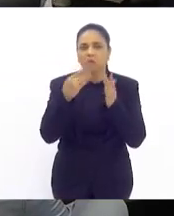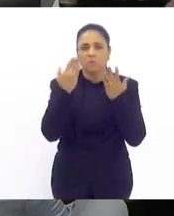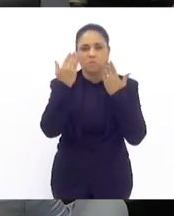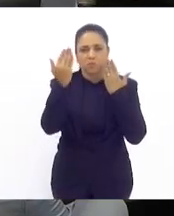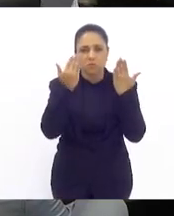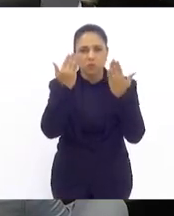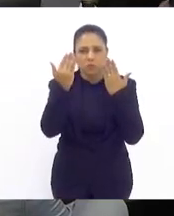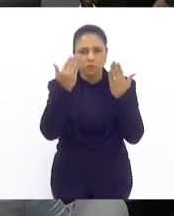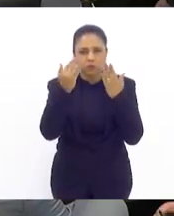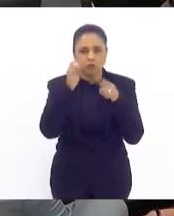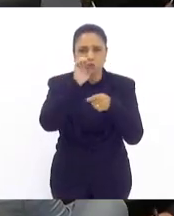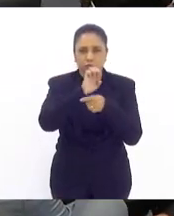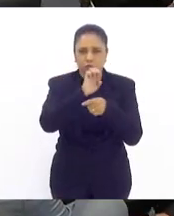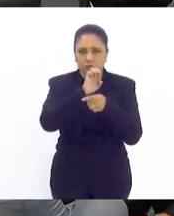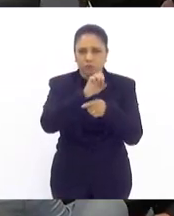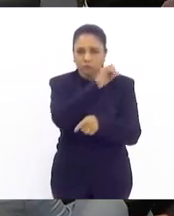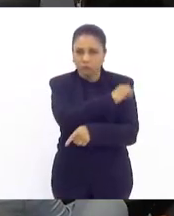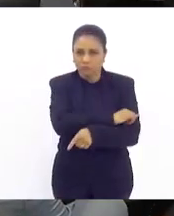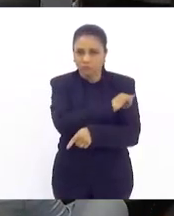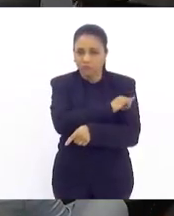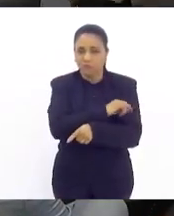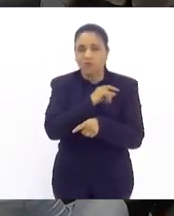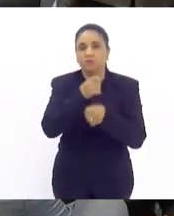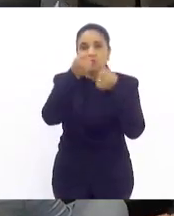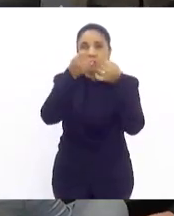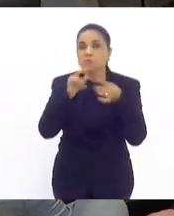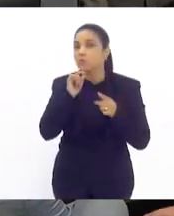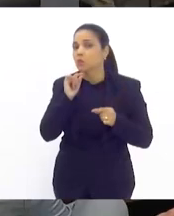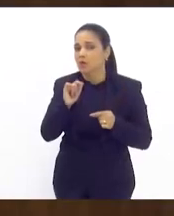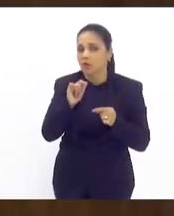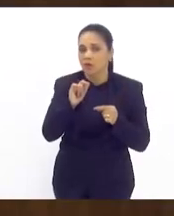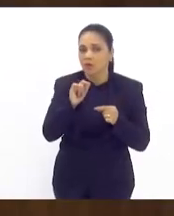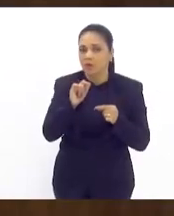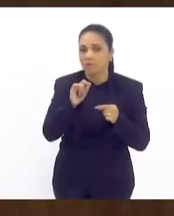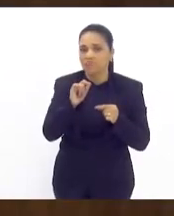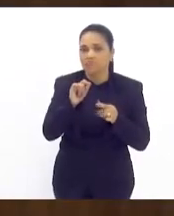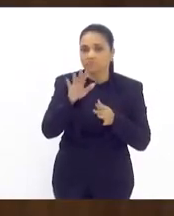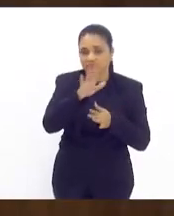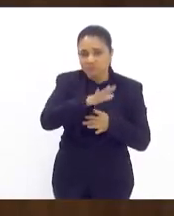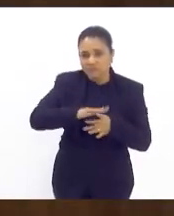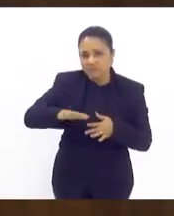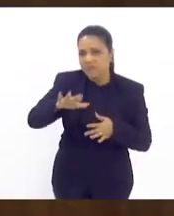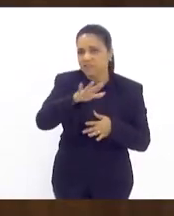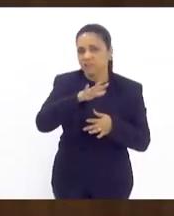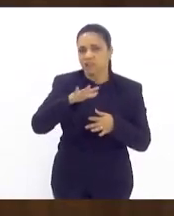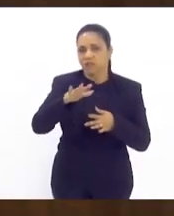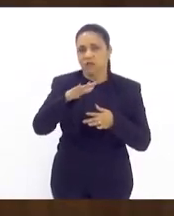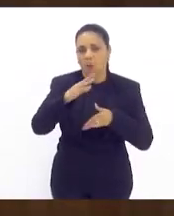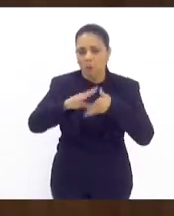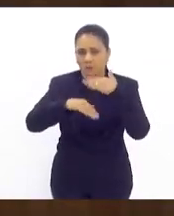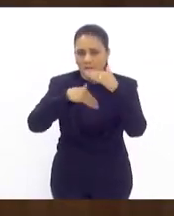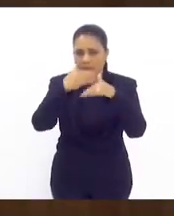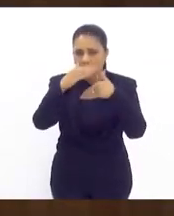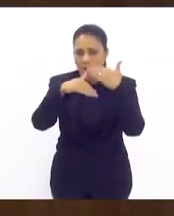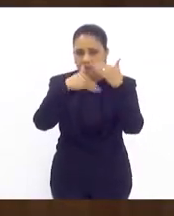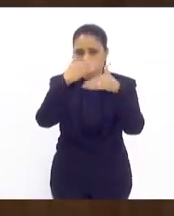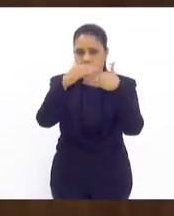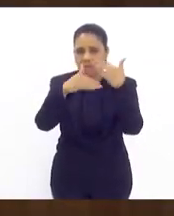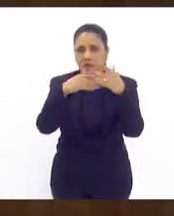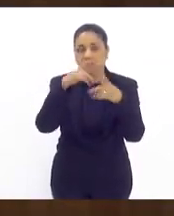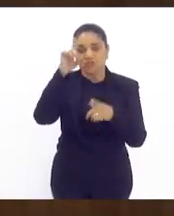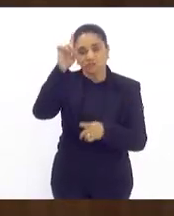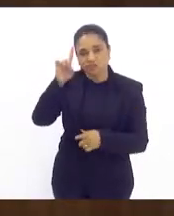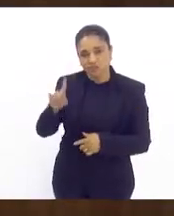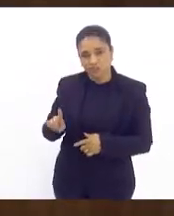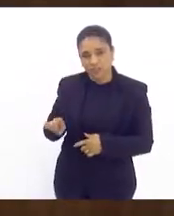Janeiro que diz o seguinte como parte de um cenário mais Geral de crescente extremismo de direita